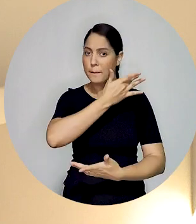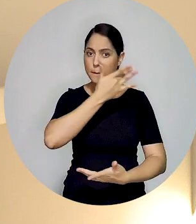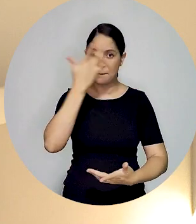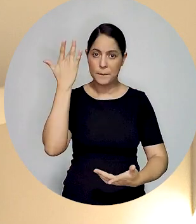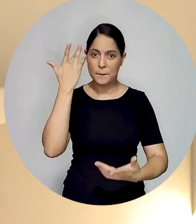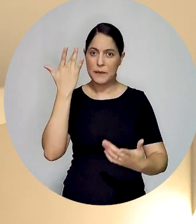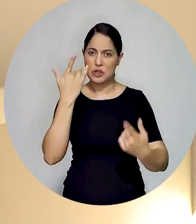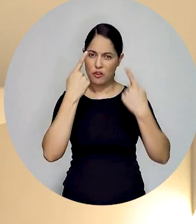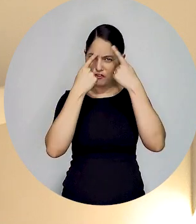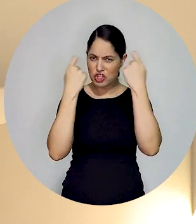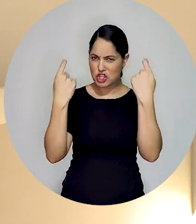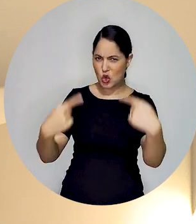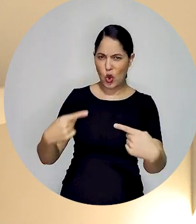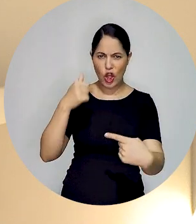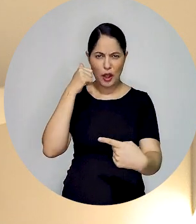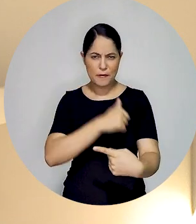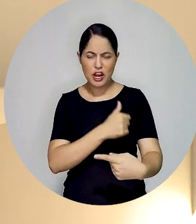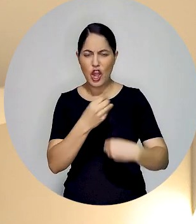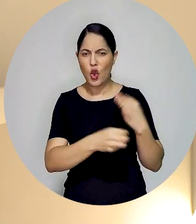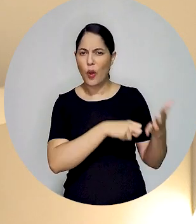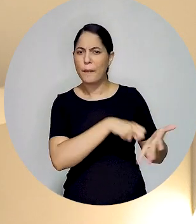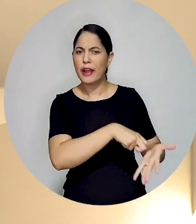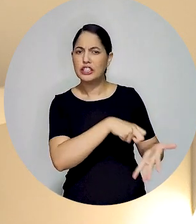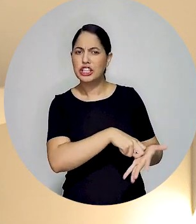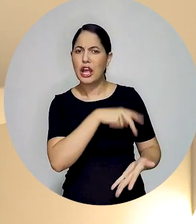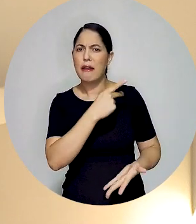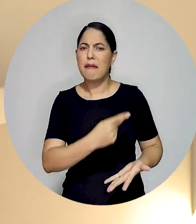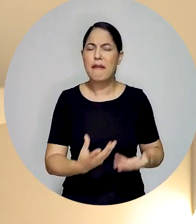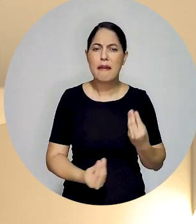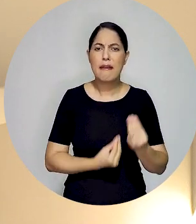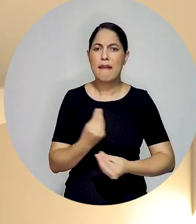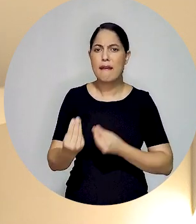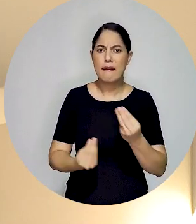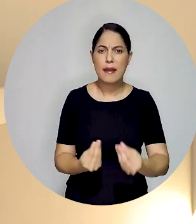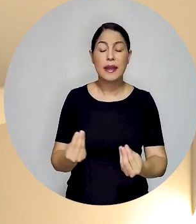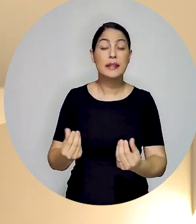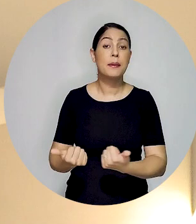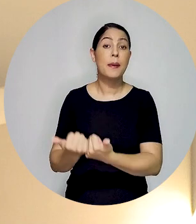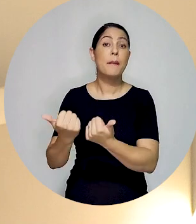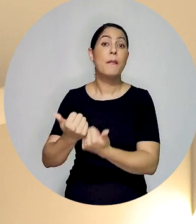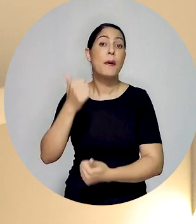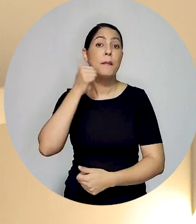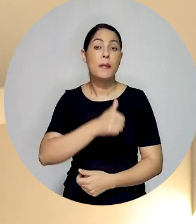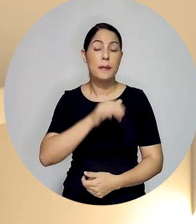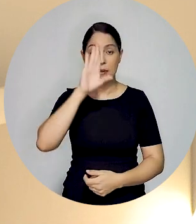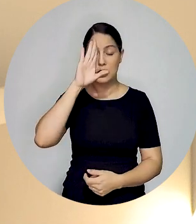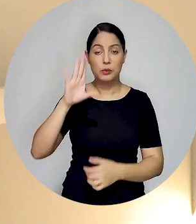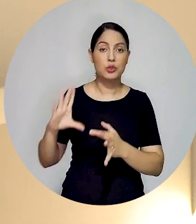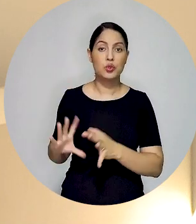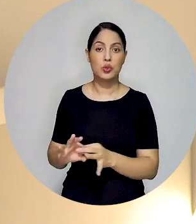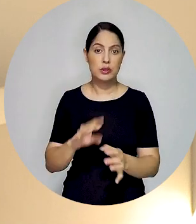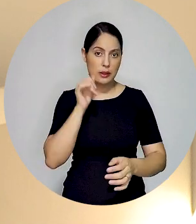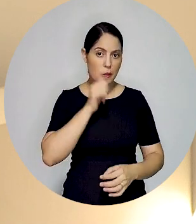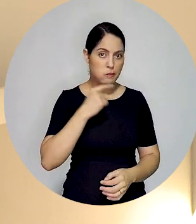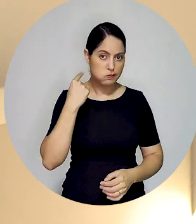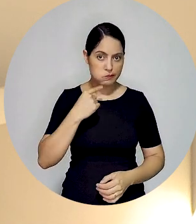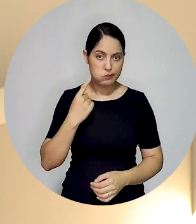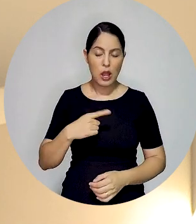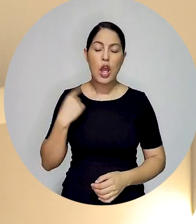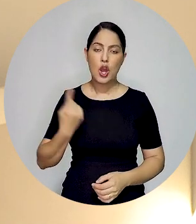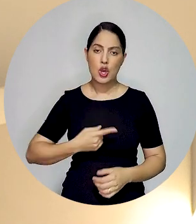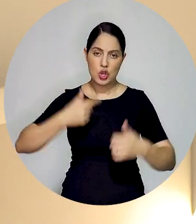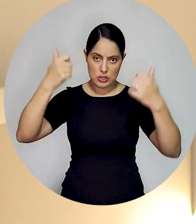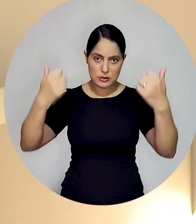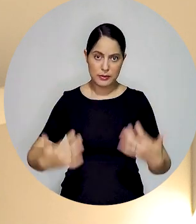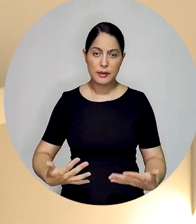adotado contra os agressores e a favor das vítimas, especialmente das mulheres que são advogadas. Tratamos aí das nossas súmulas